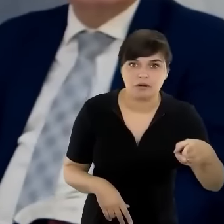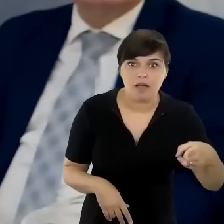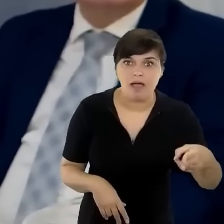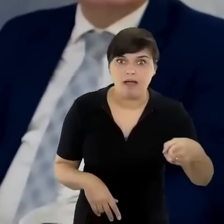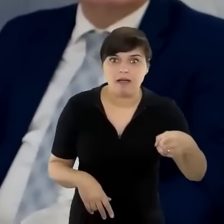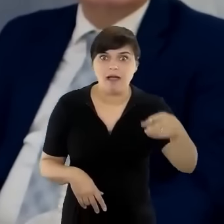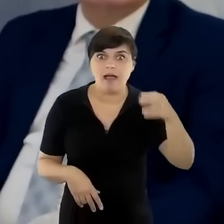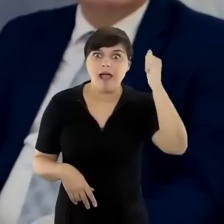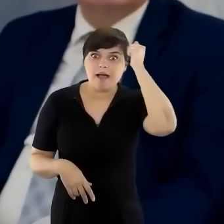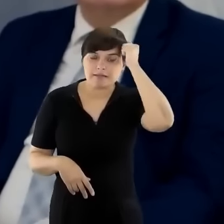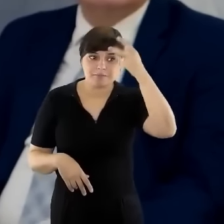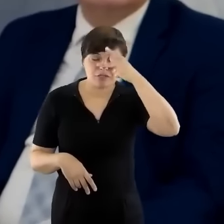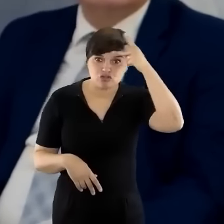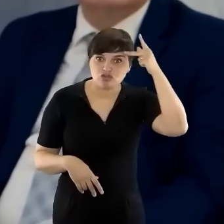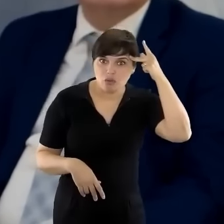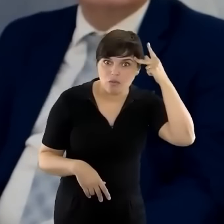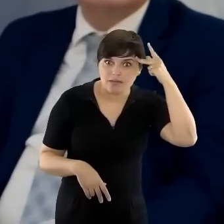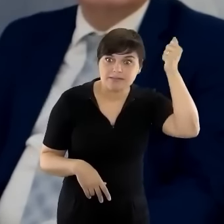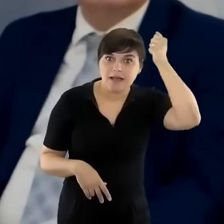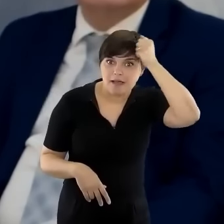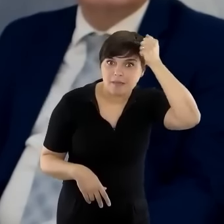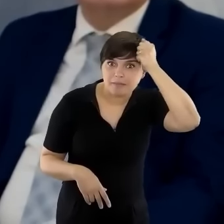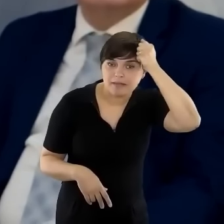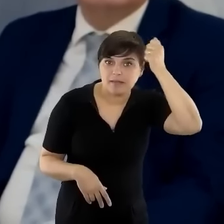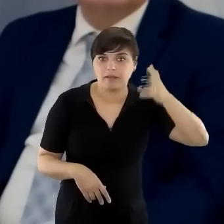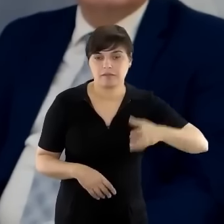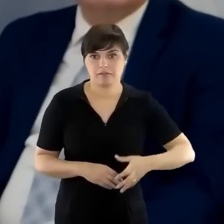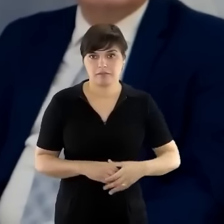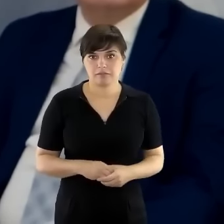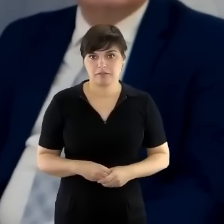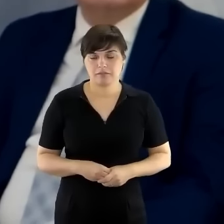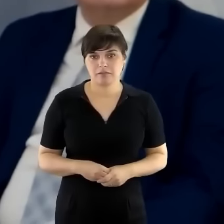mim não por nossa causa mas apesar de